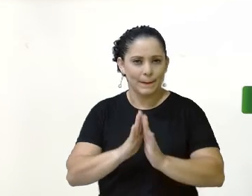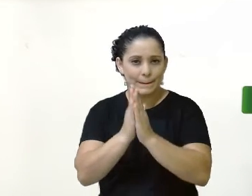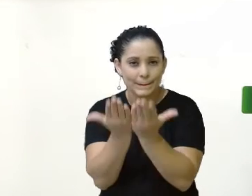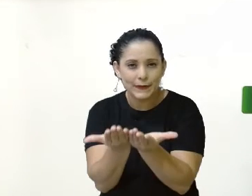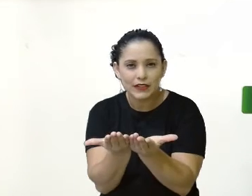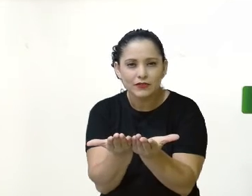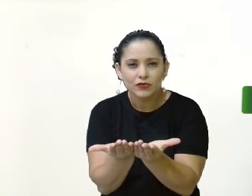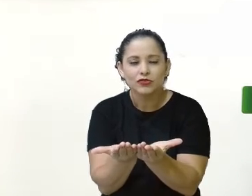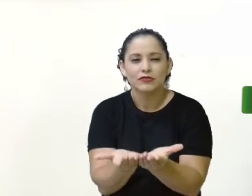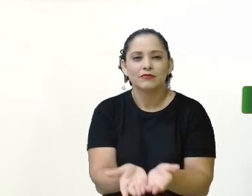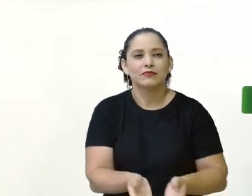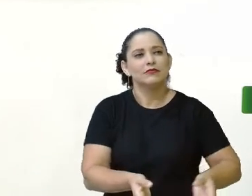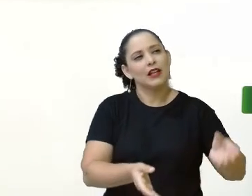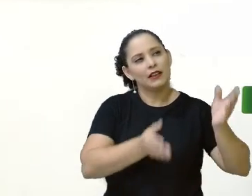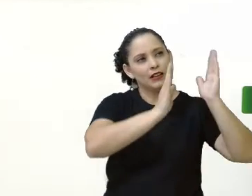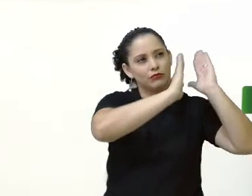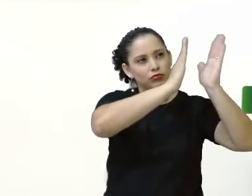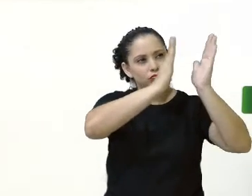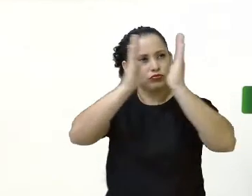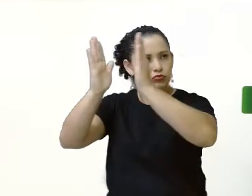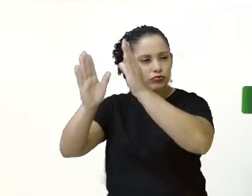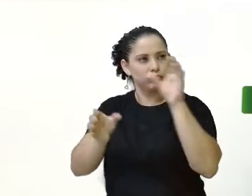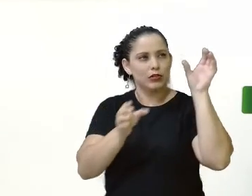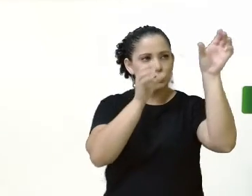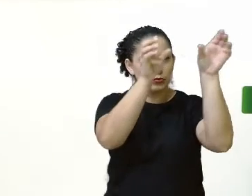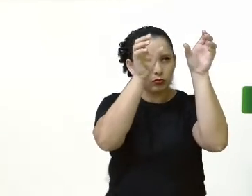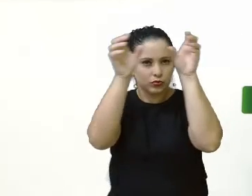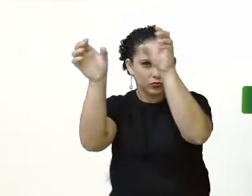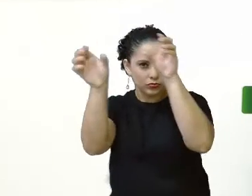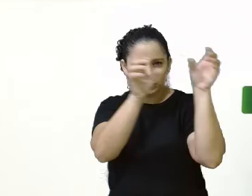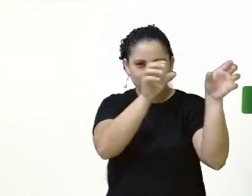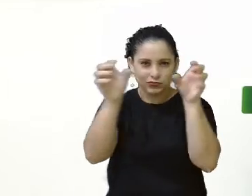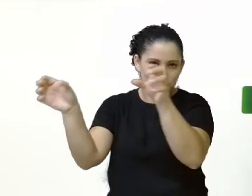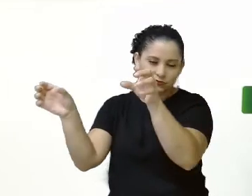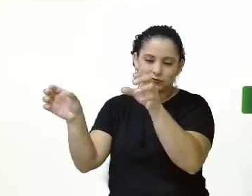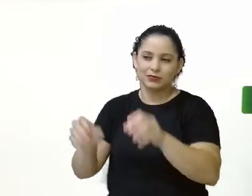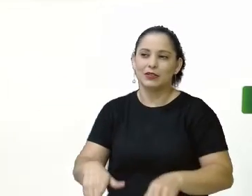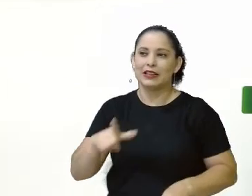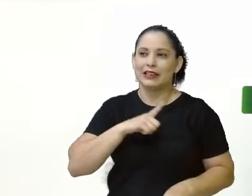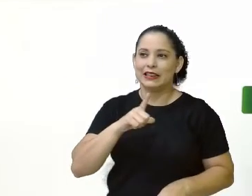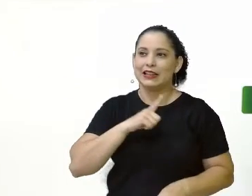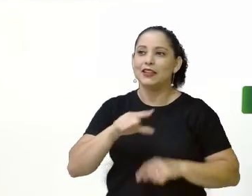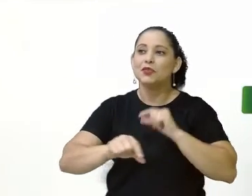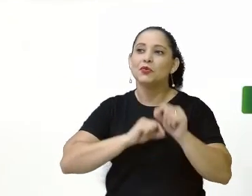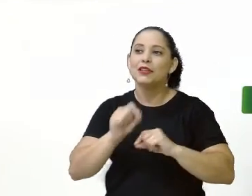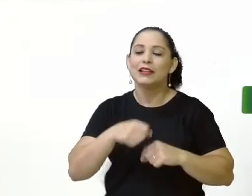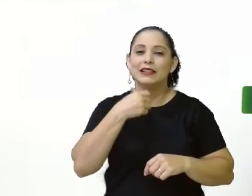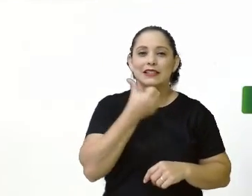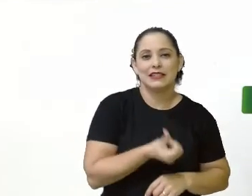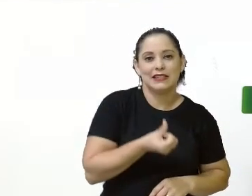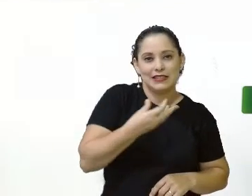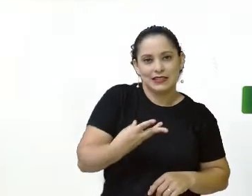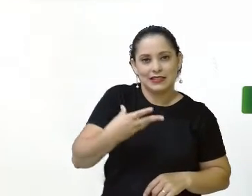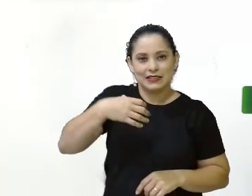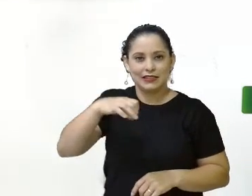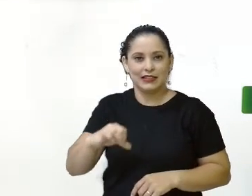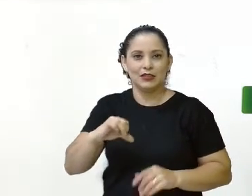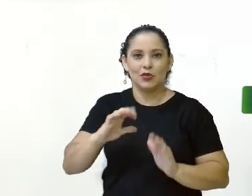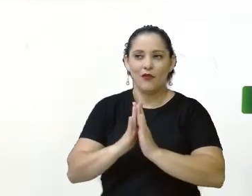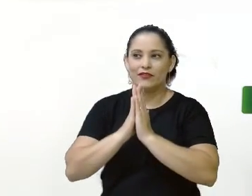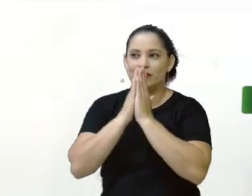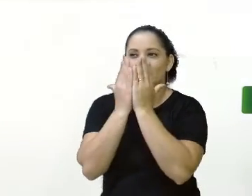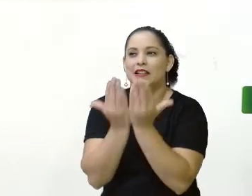precisaram ser divididos em 3 estantes. Essa eu diminuí de novo o nível, não foi? Bem facinho. Vou fazer de forma direta,